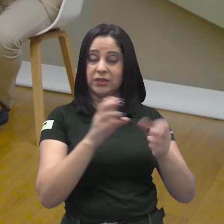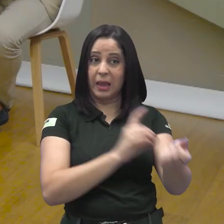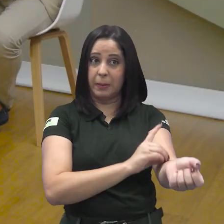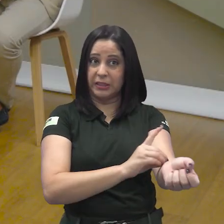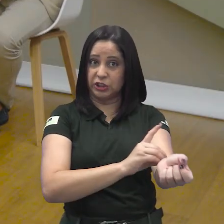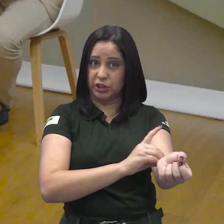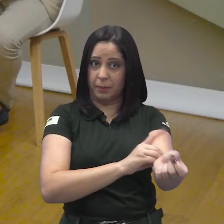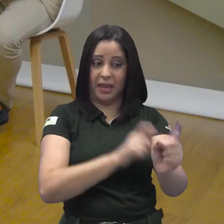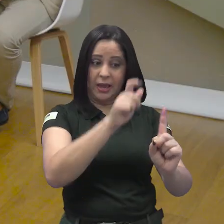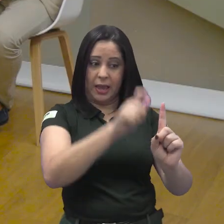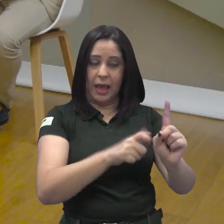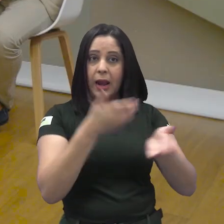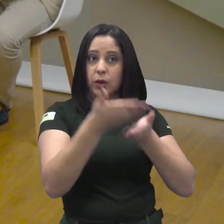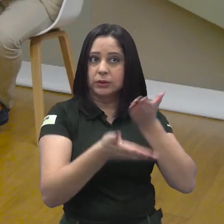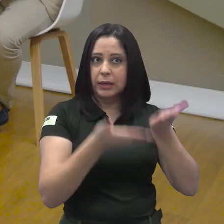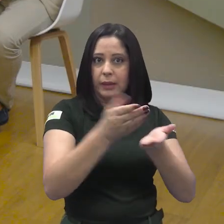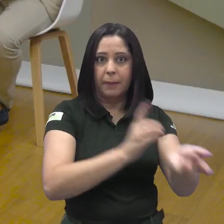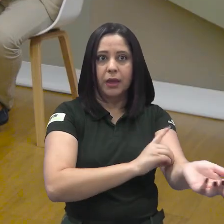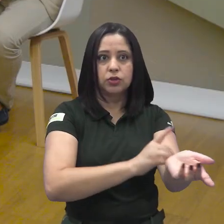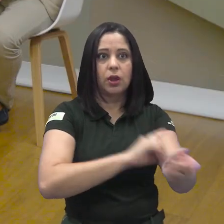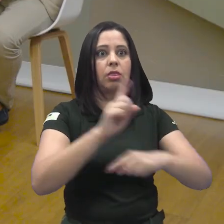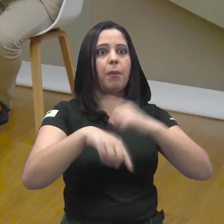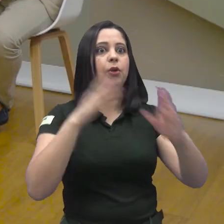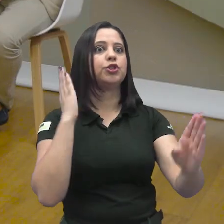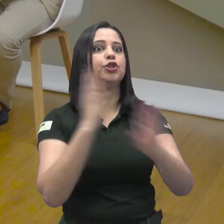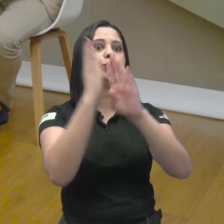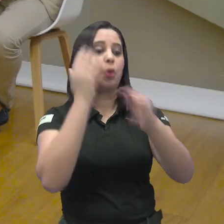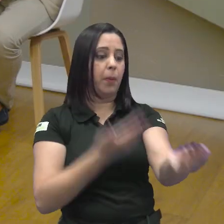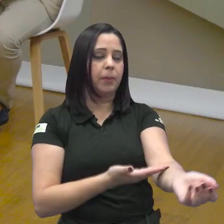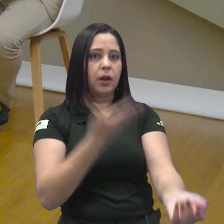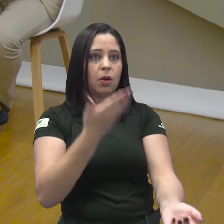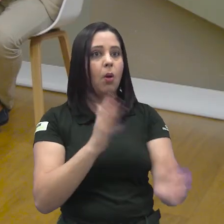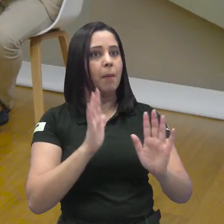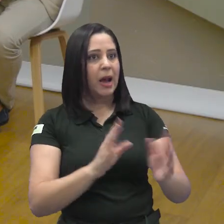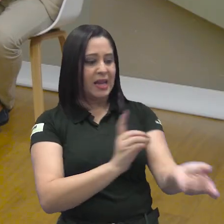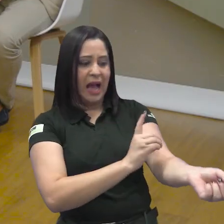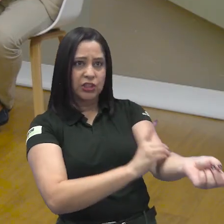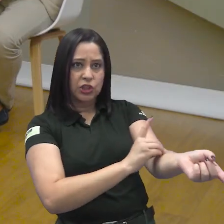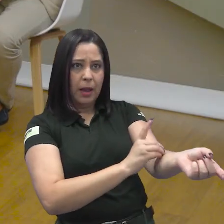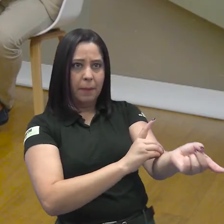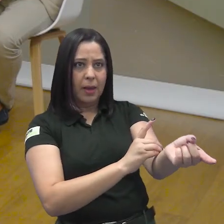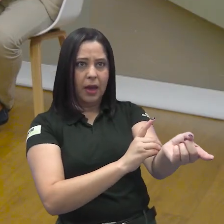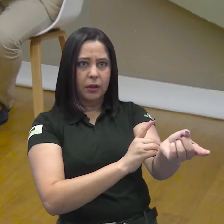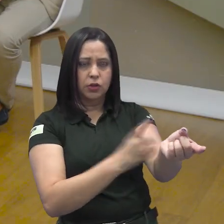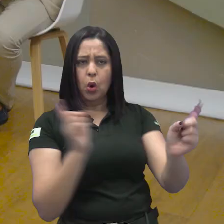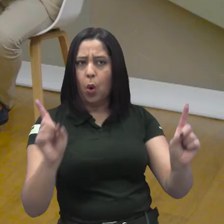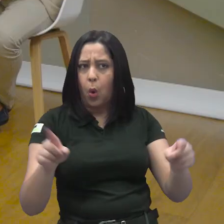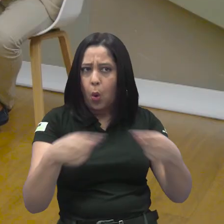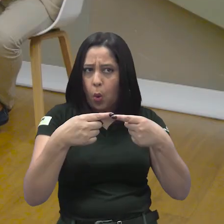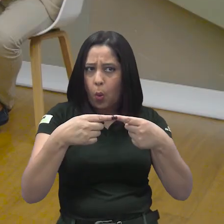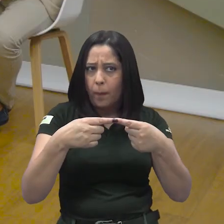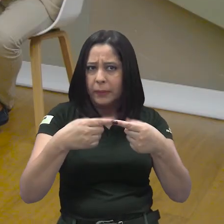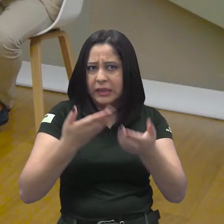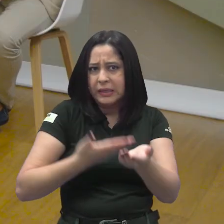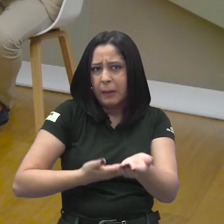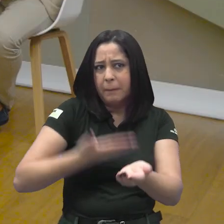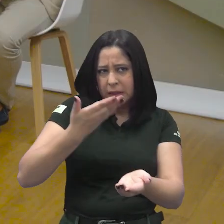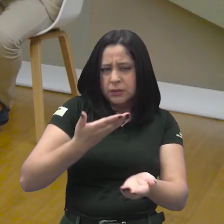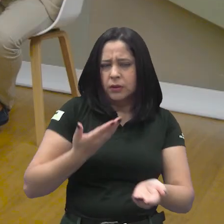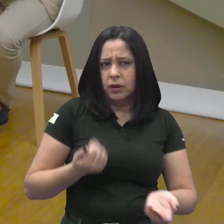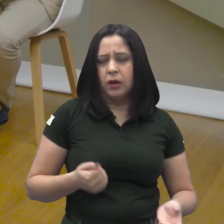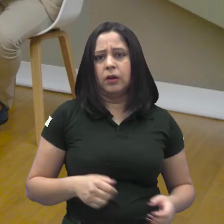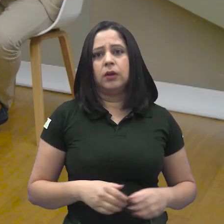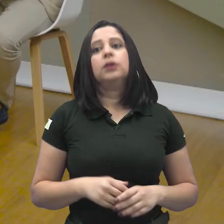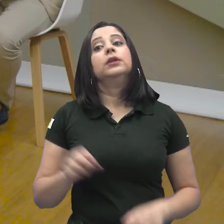Ela começou a tratar diabetes e descobriu pressão alta. A pressão alta, geralmente, ela está associada com esse tipo de doença ou com outras doenças